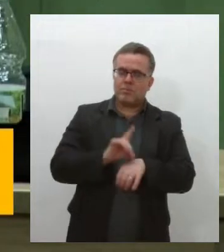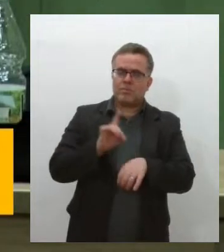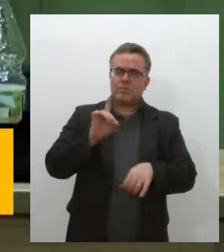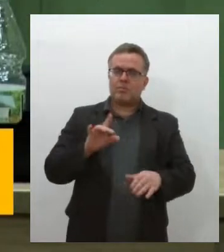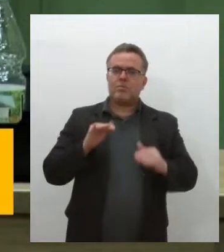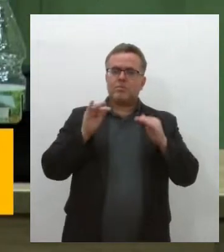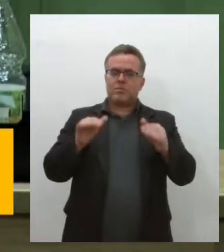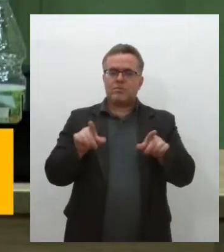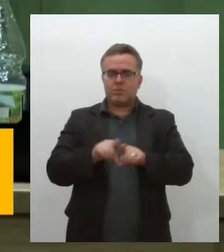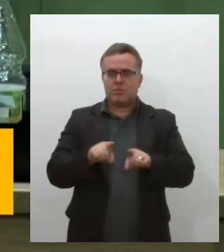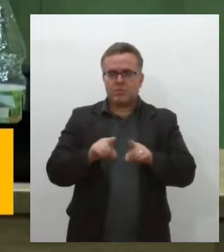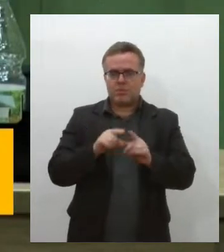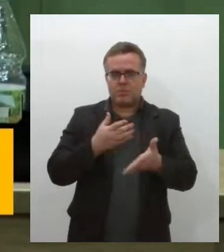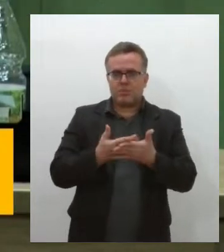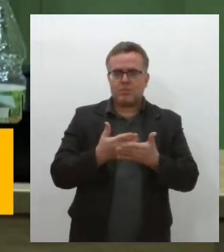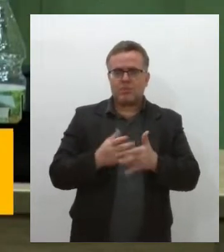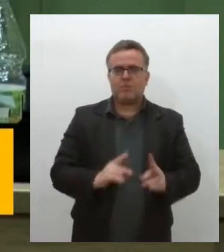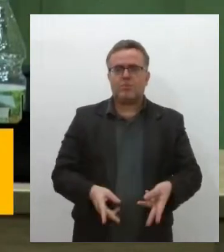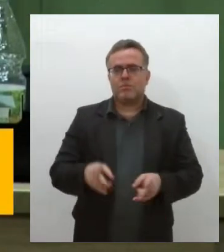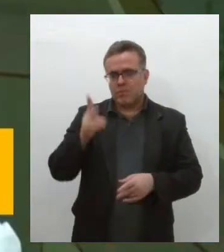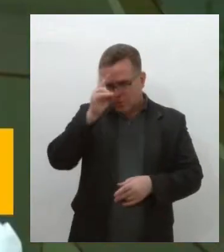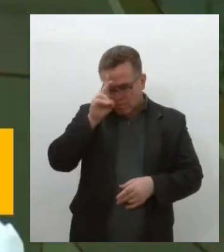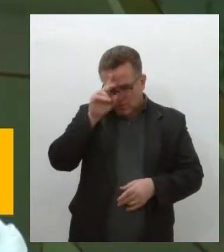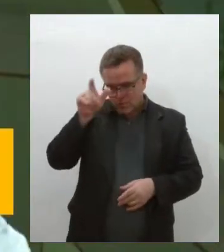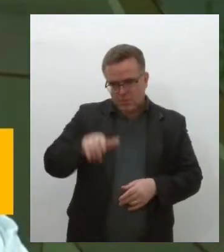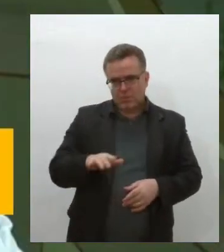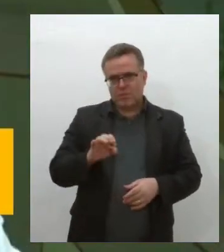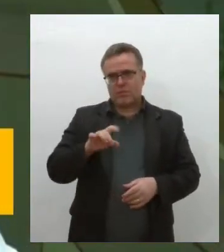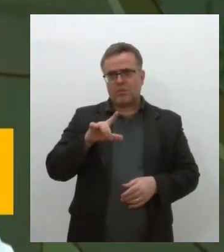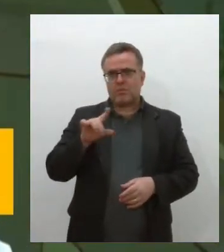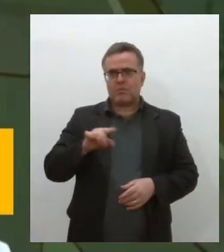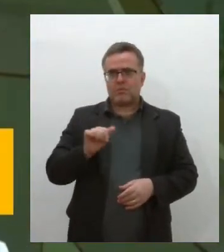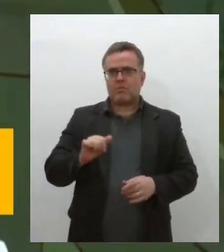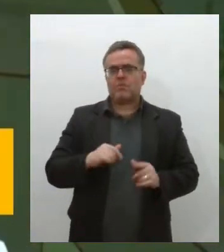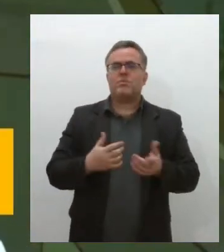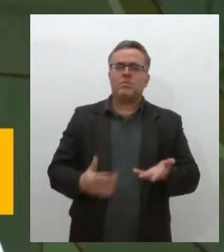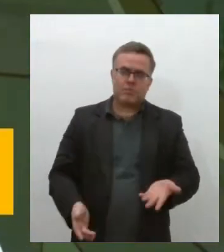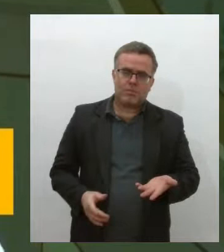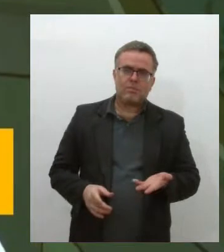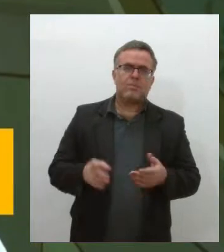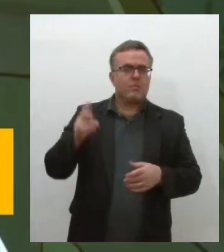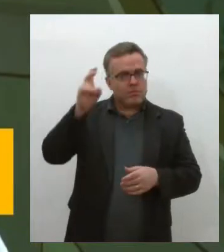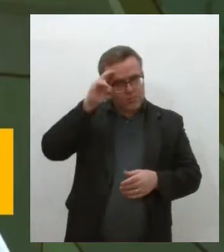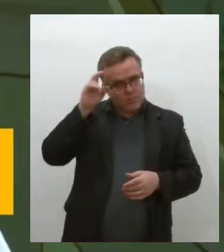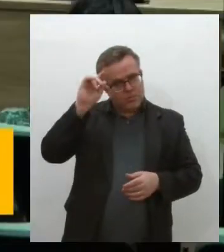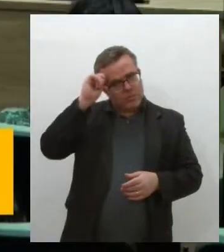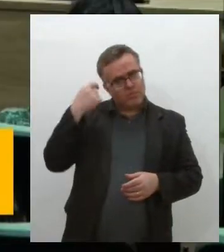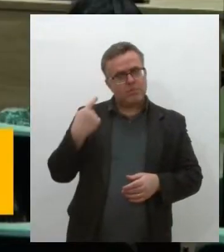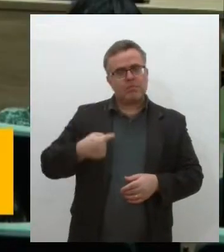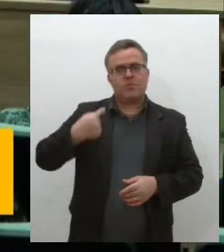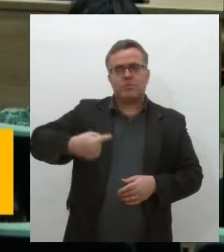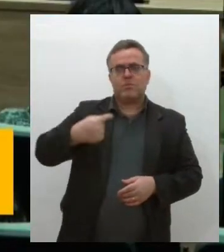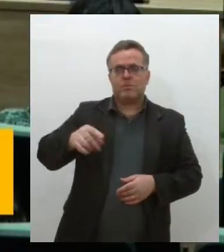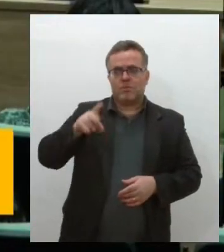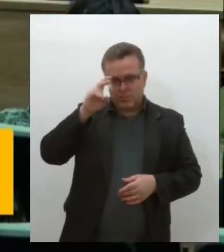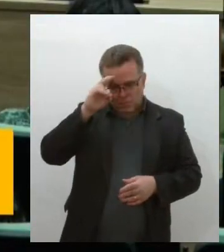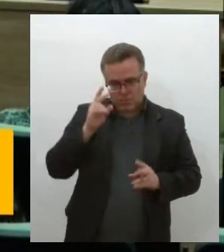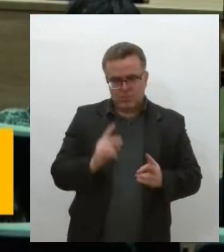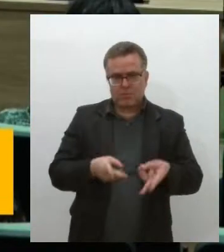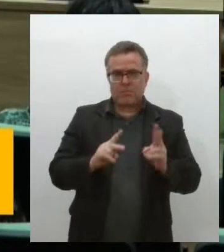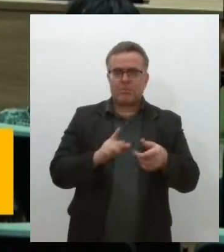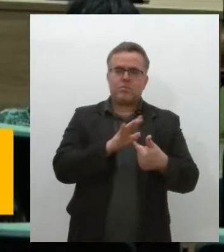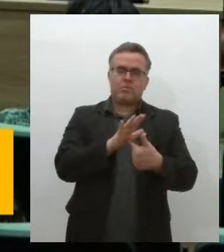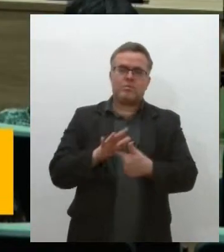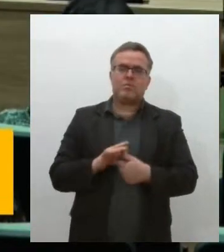pós-doutoranda em História Yérzia Souza de Assis. O Quintas Negras acontece todas as quintas-feiras do mês e aborda temas da cultura